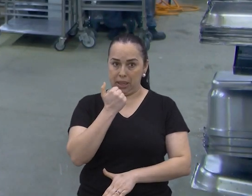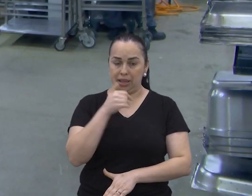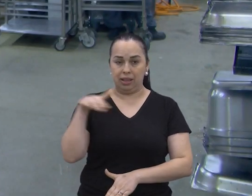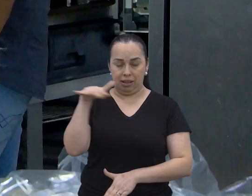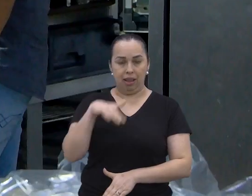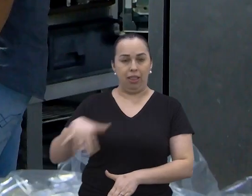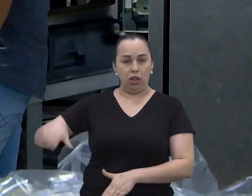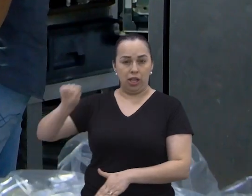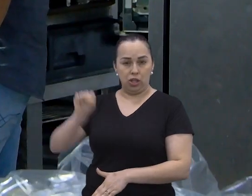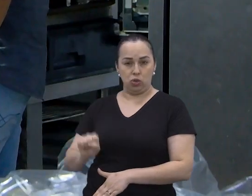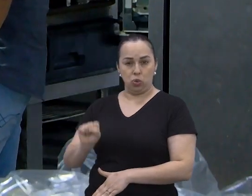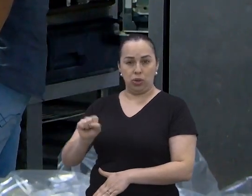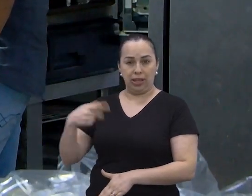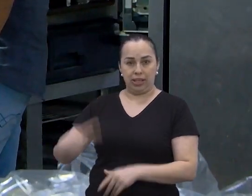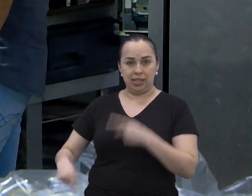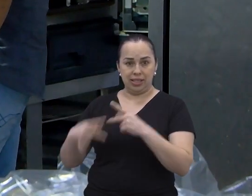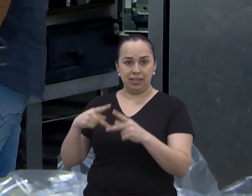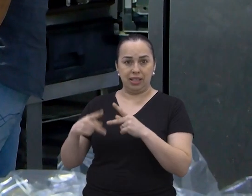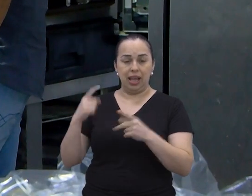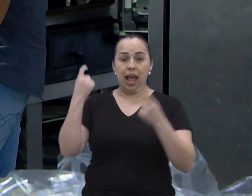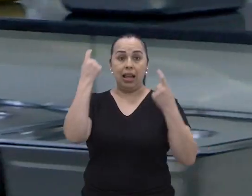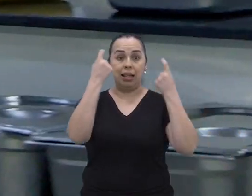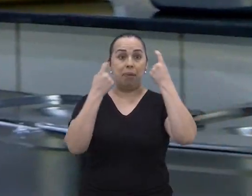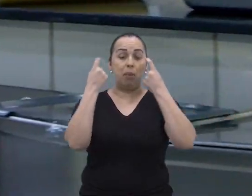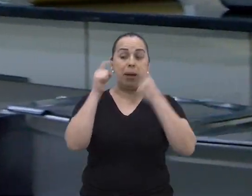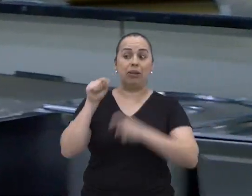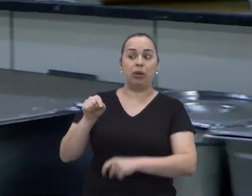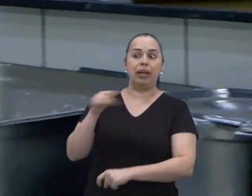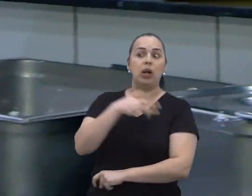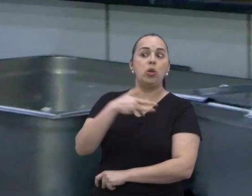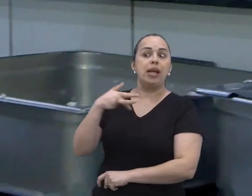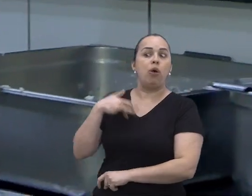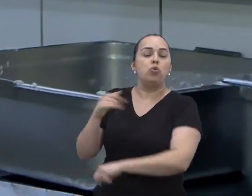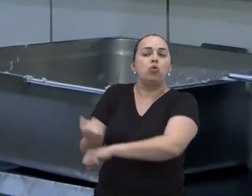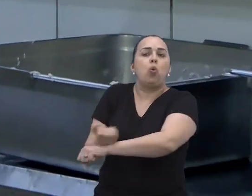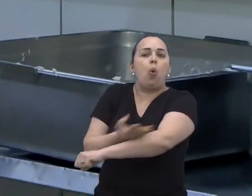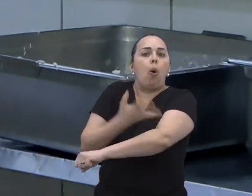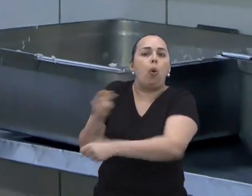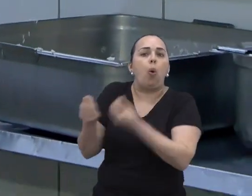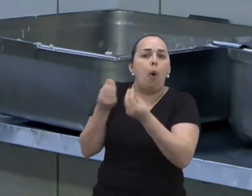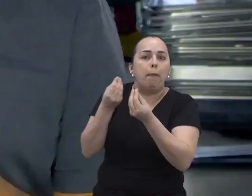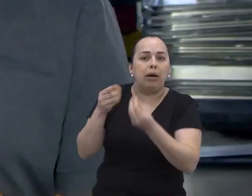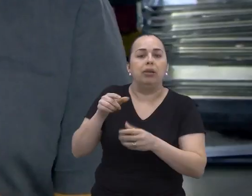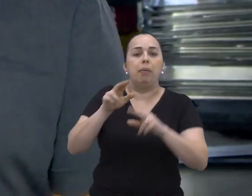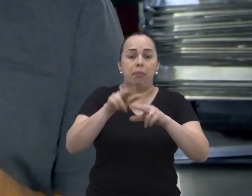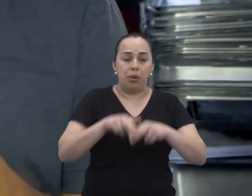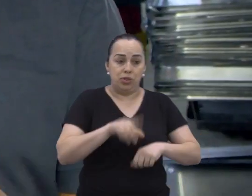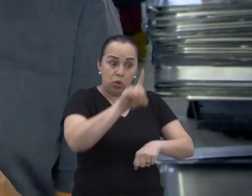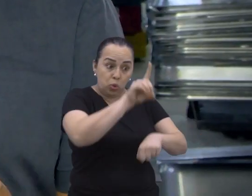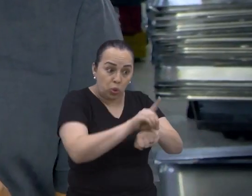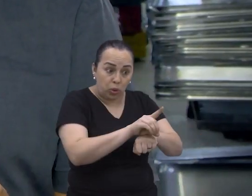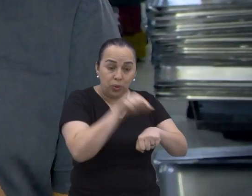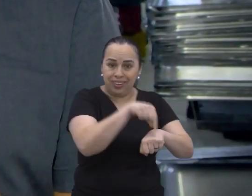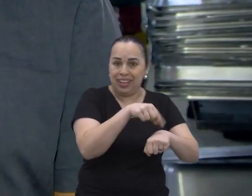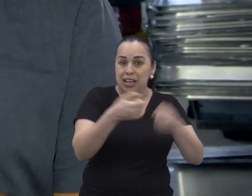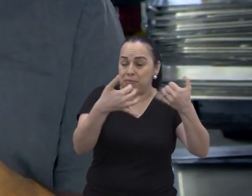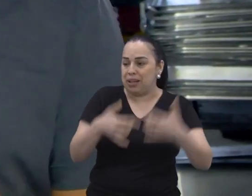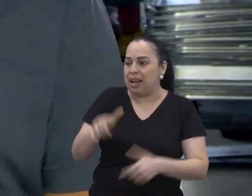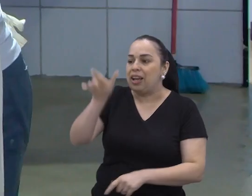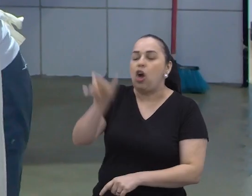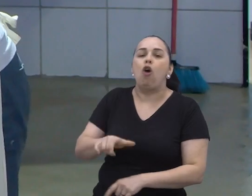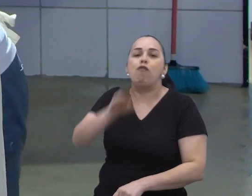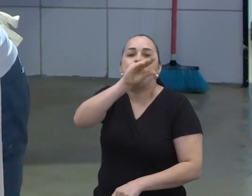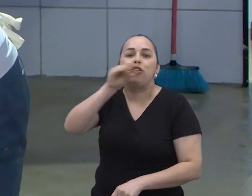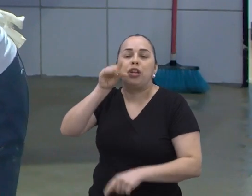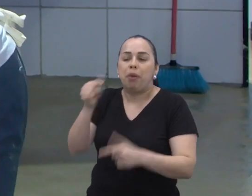refeições coletivas na zona sul da cidade se preocupa com a saúde emocional dos colaboradores. Para o dono, um funcionário